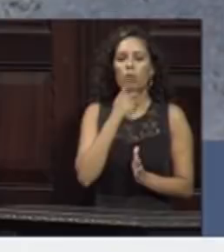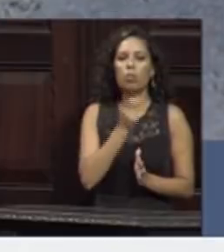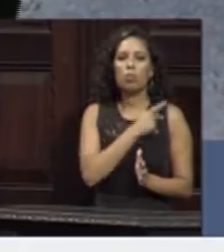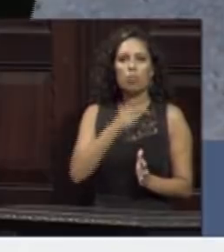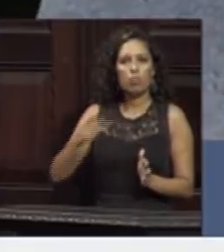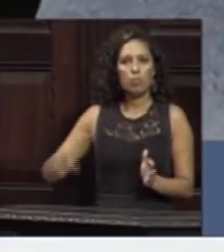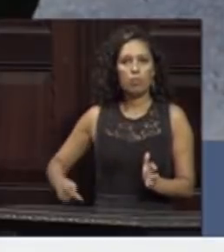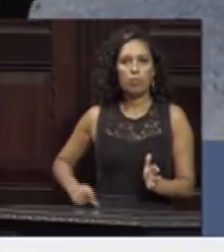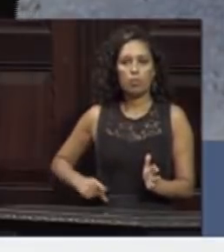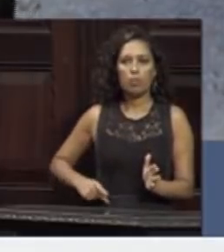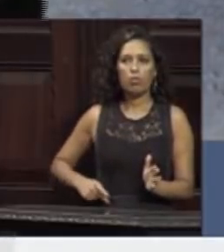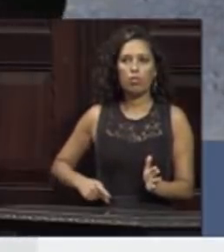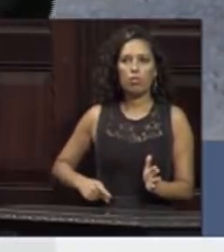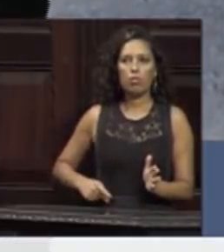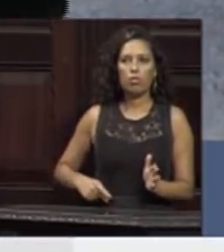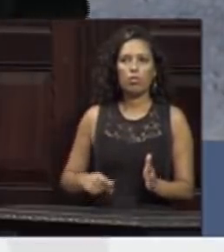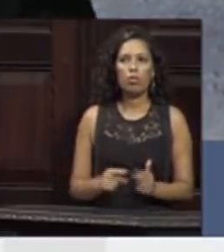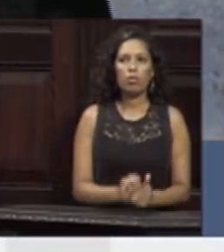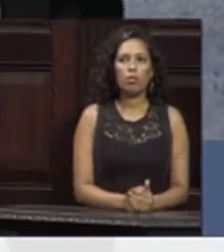presidente